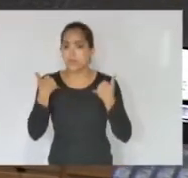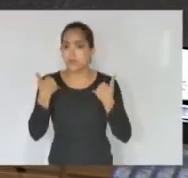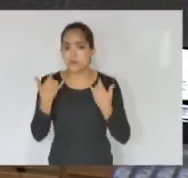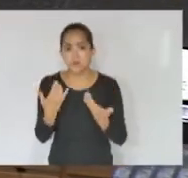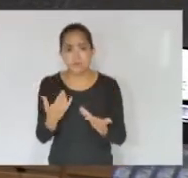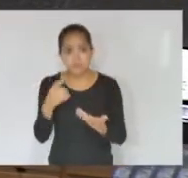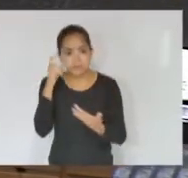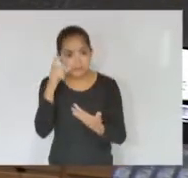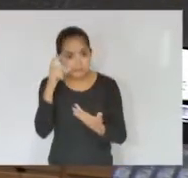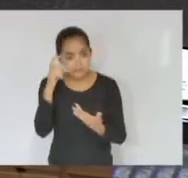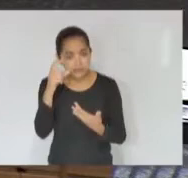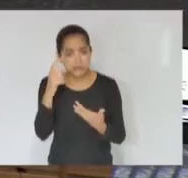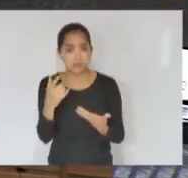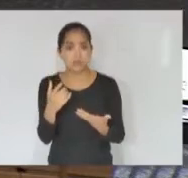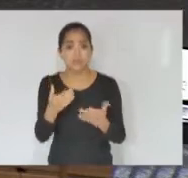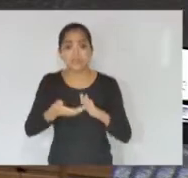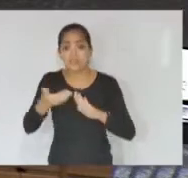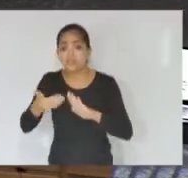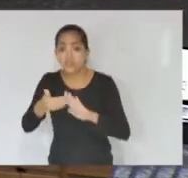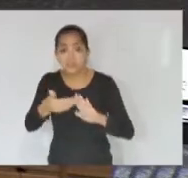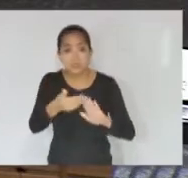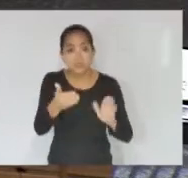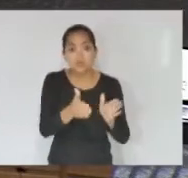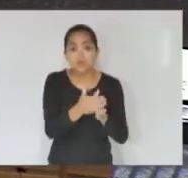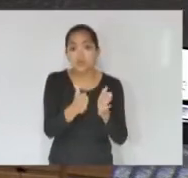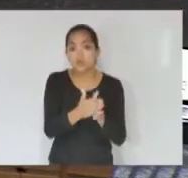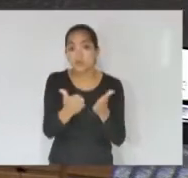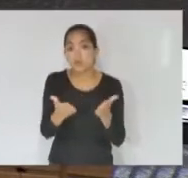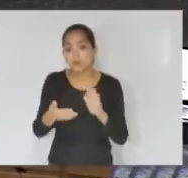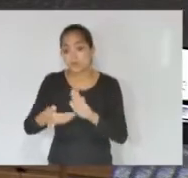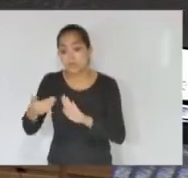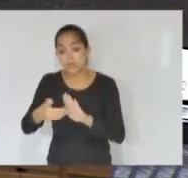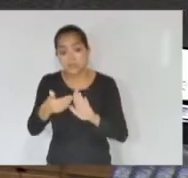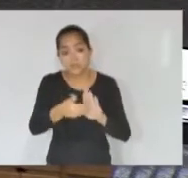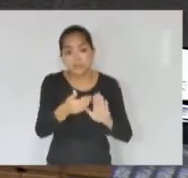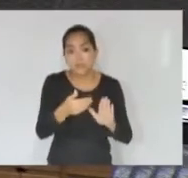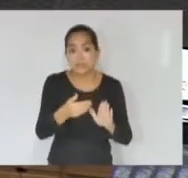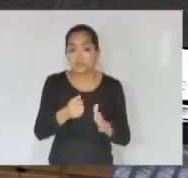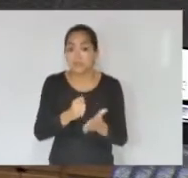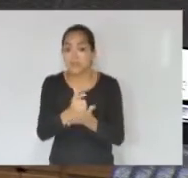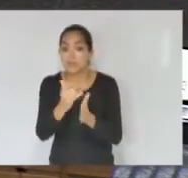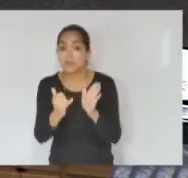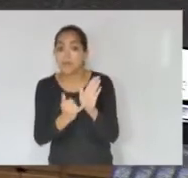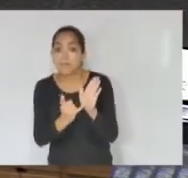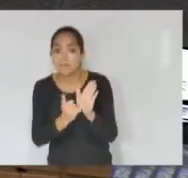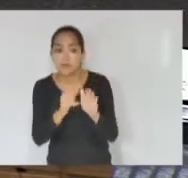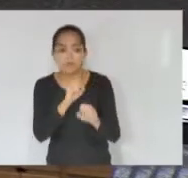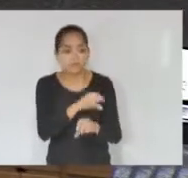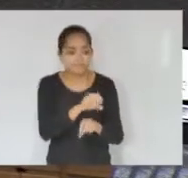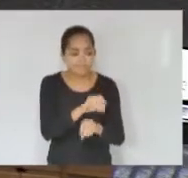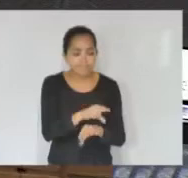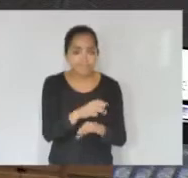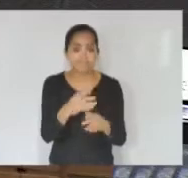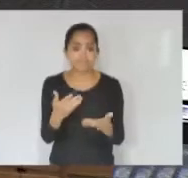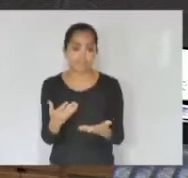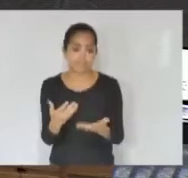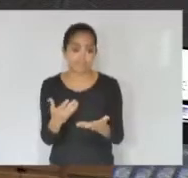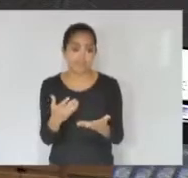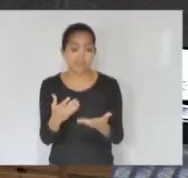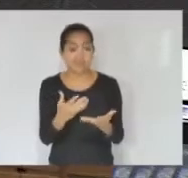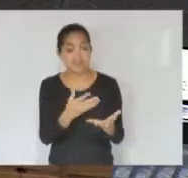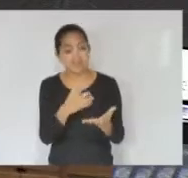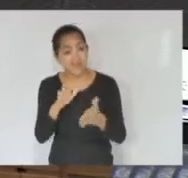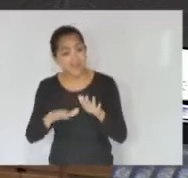porque está tirando dinheiro dos pobres, está tirando dinheiro de quem paga imposto para ter saúde, ter educação para o seu filho, e que muitas vezes não